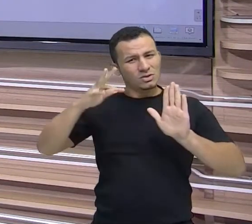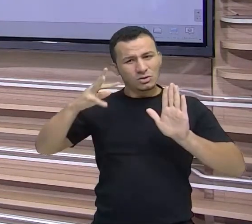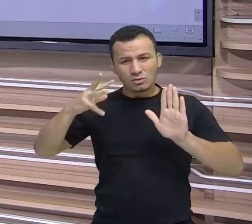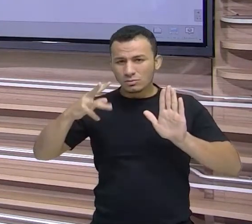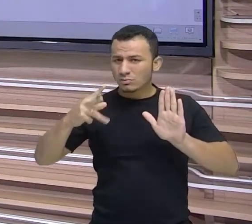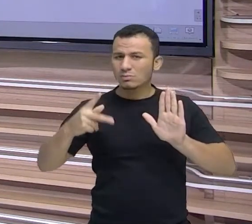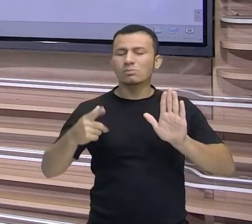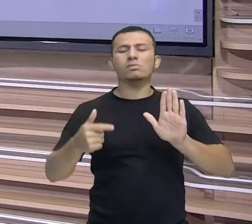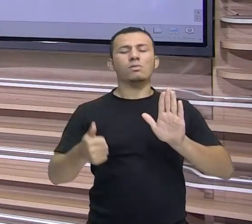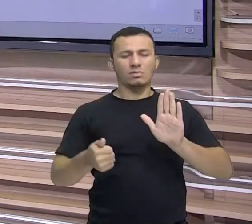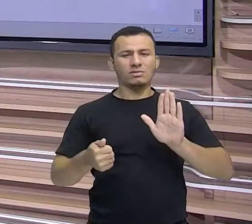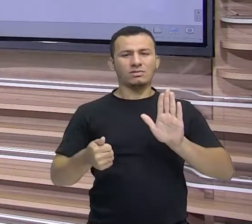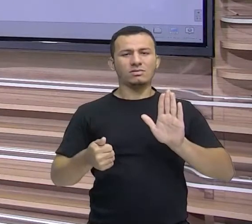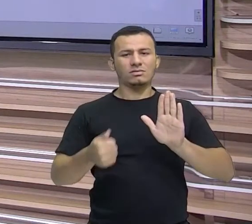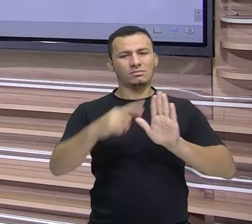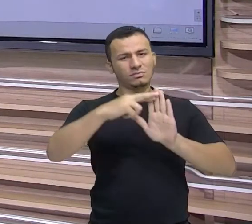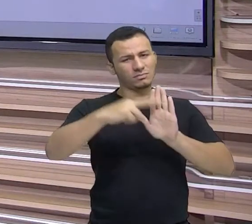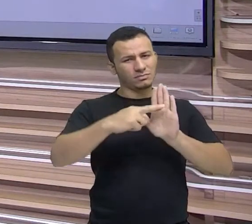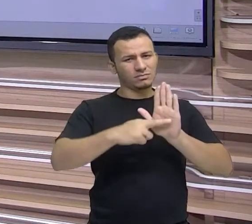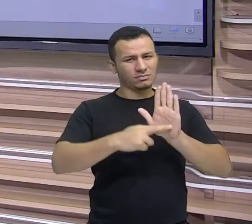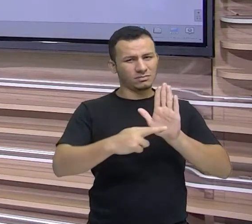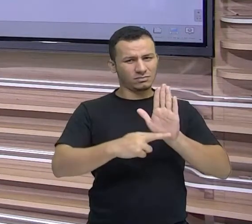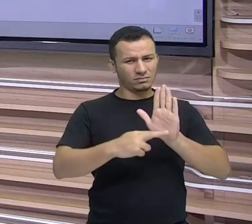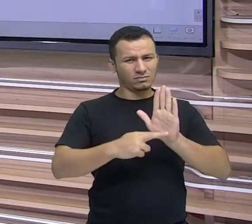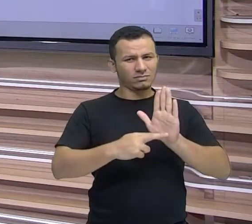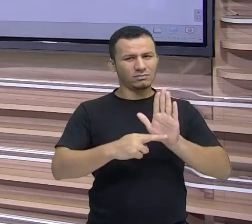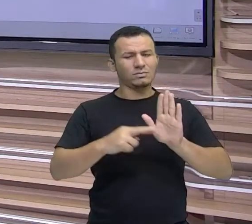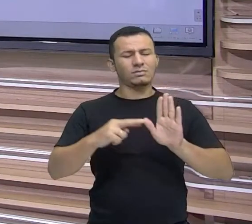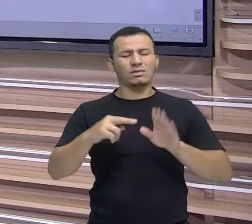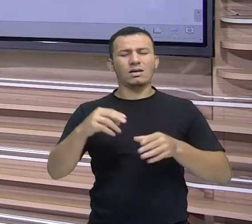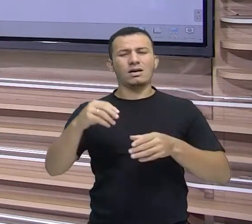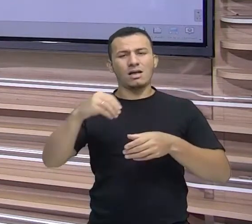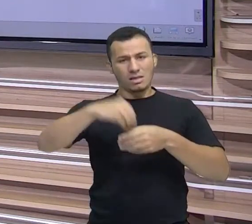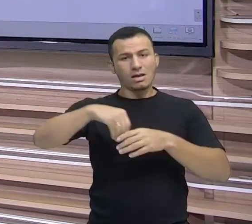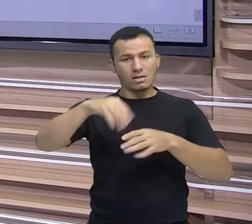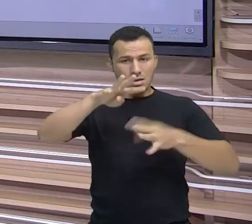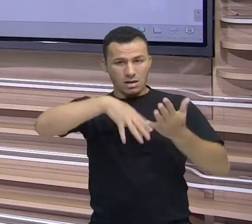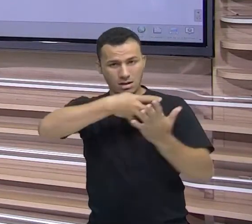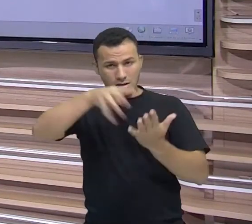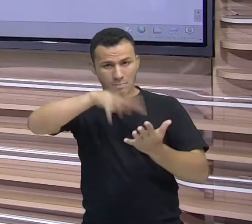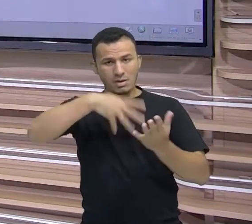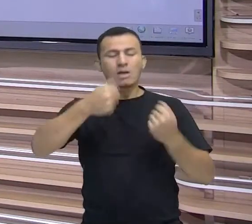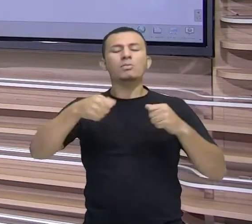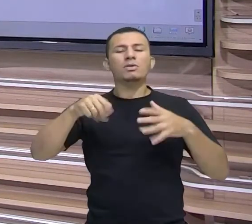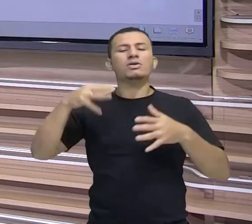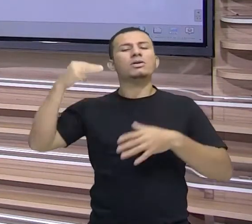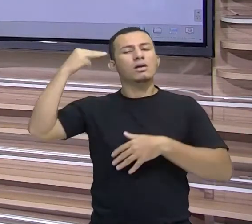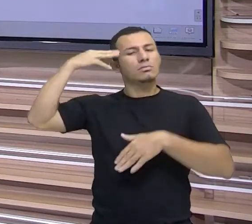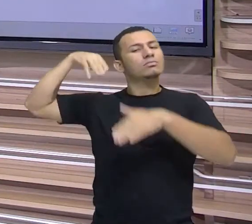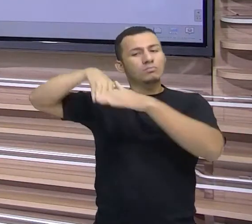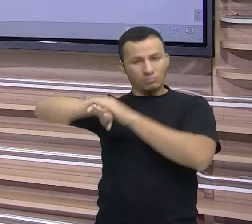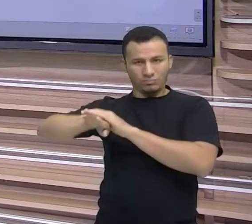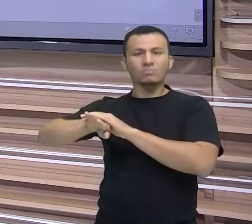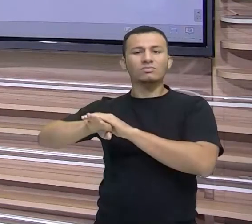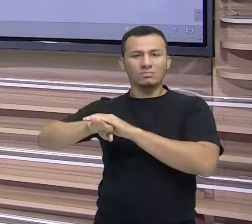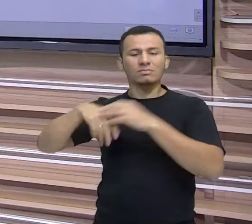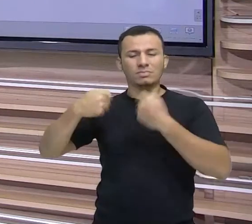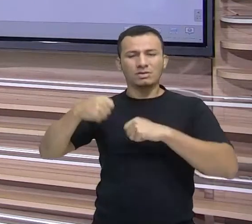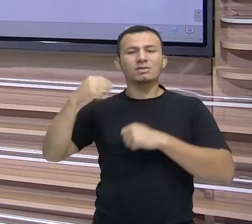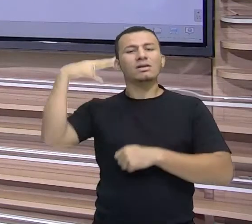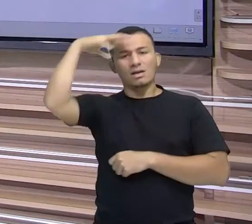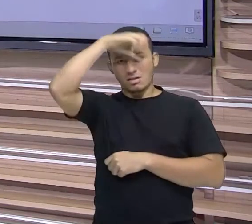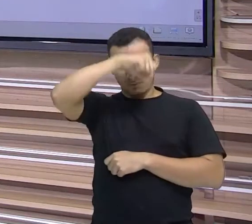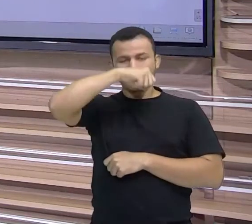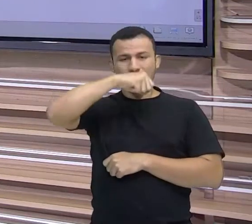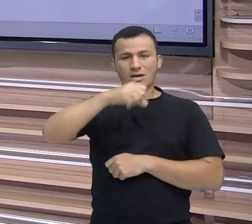hectograma, decagrama, grama, decigrama, centigrama e miligrama, você também grave essas medidas especiais, que é a